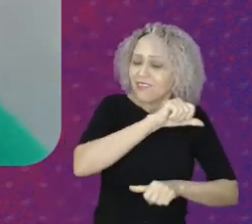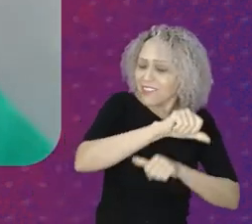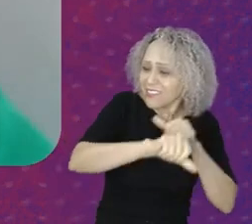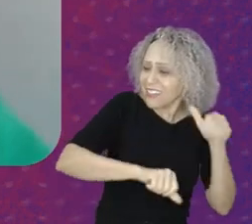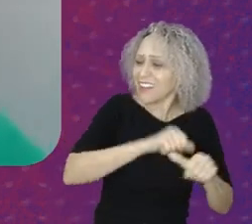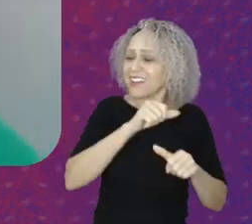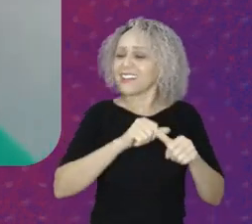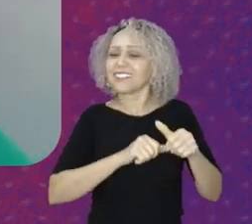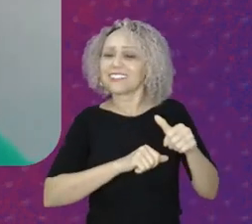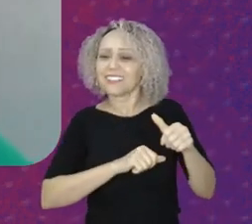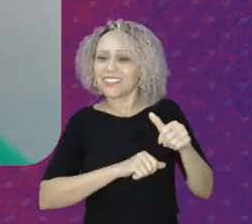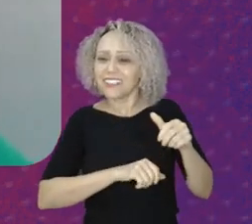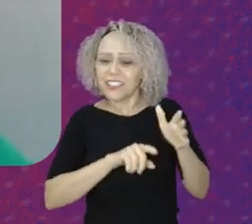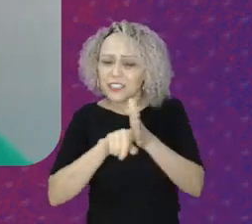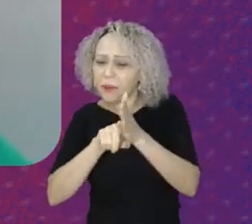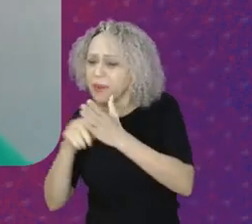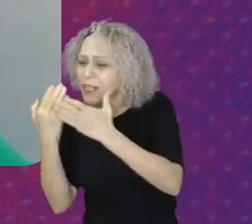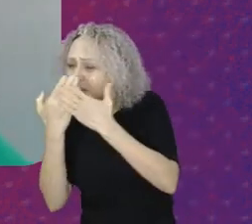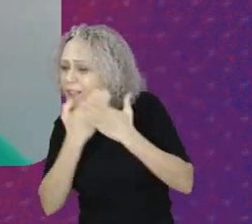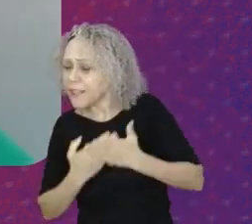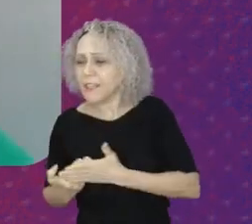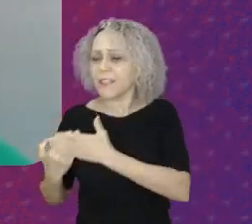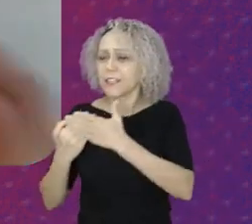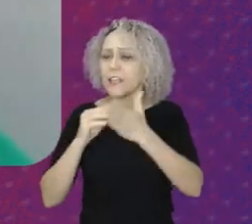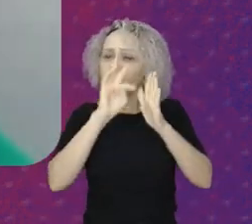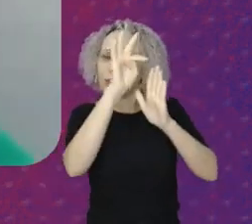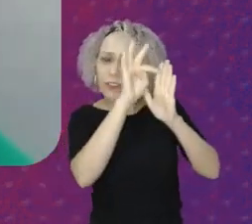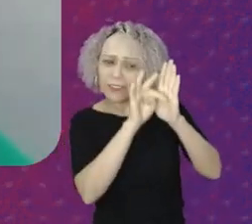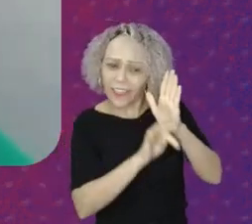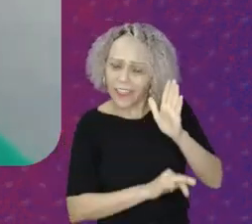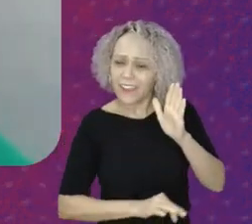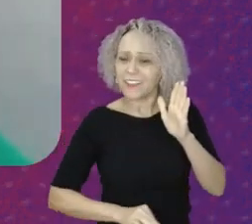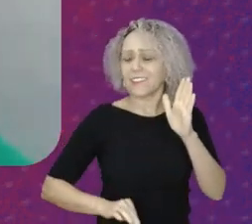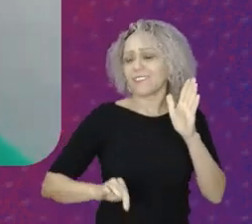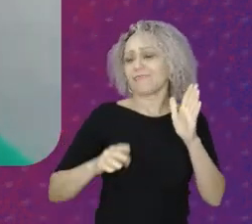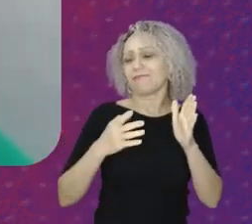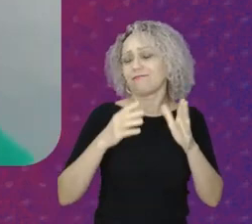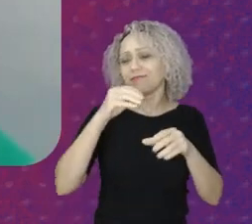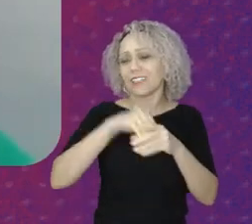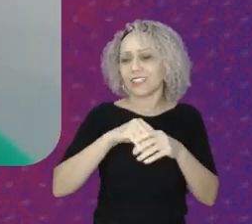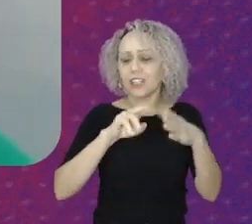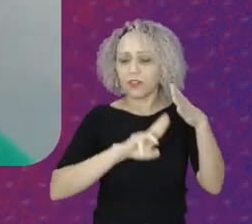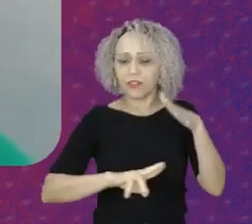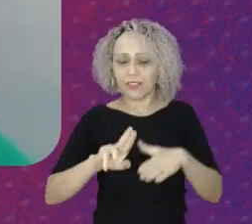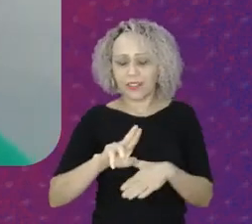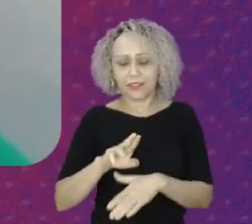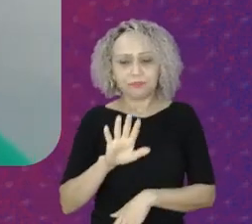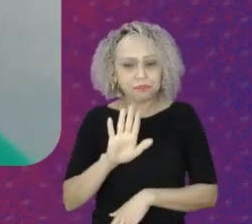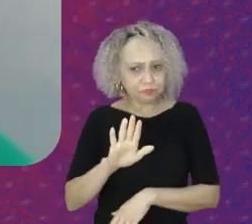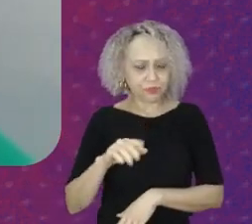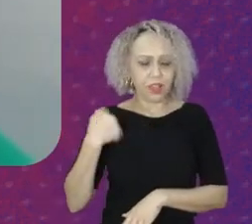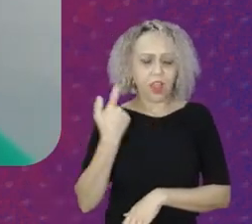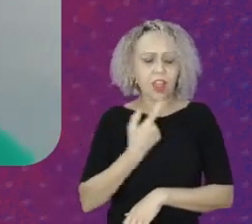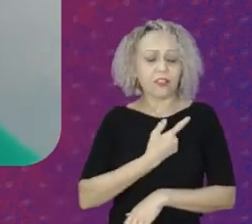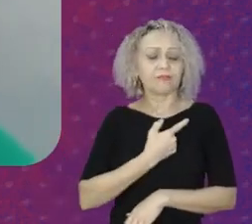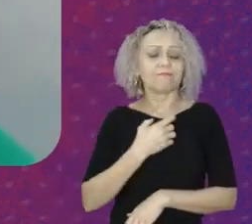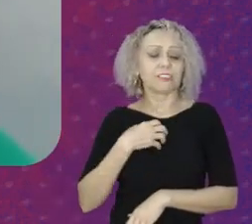da elaboração da universidade. Porque eu senti que nós entramos, mas nós não só